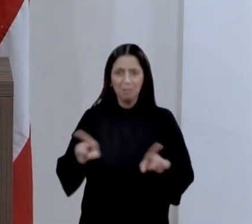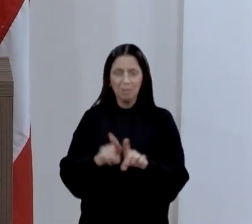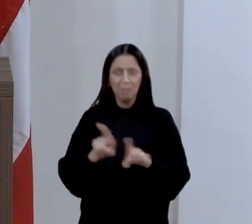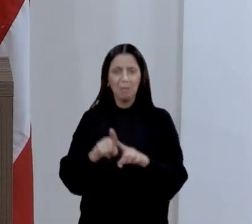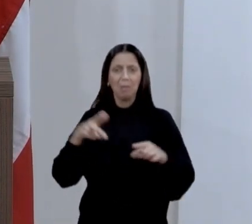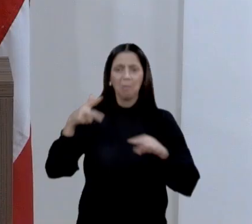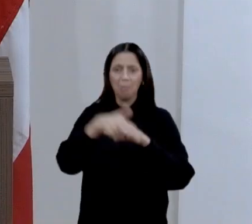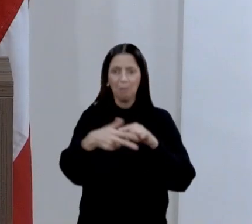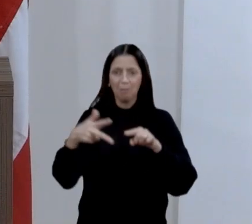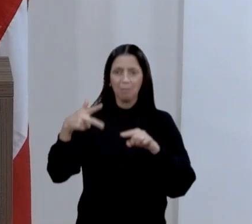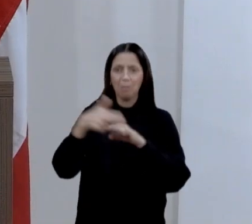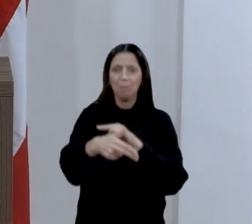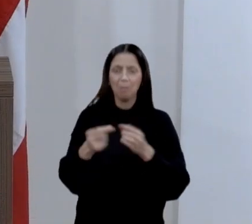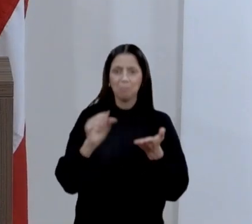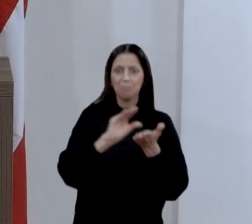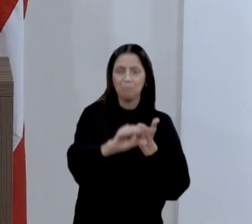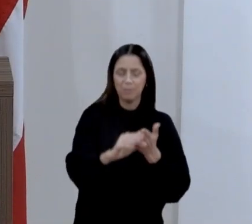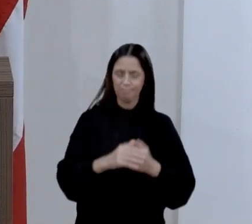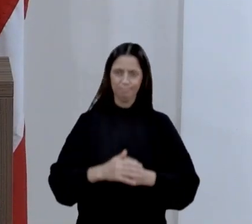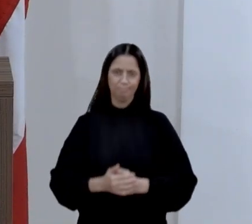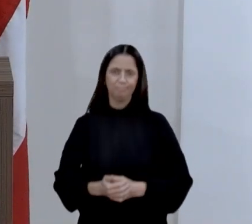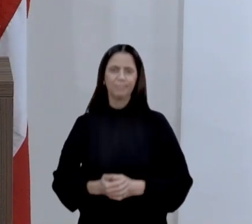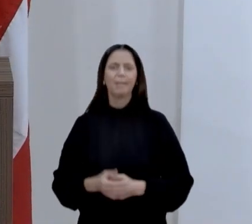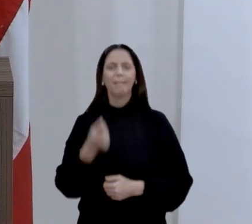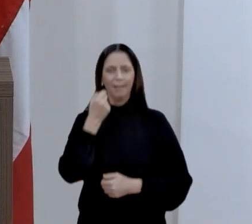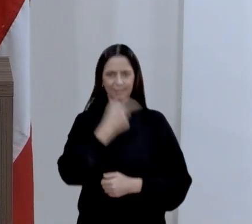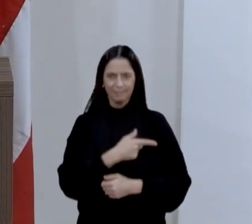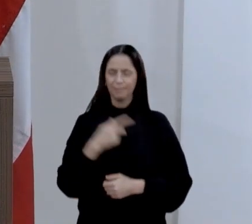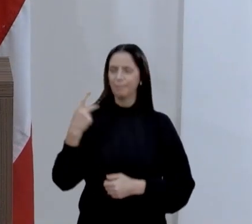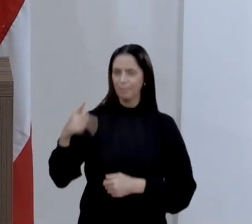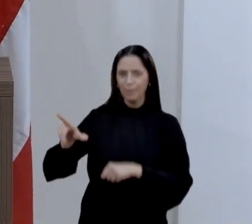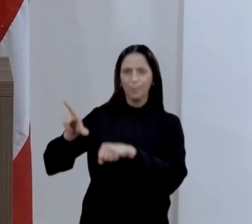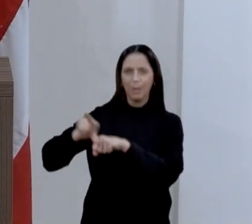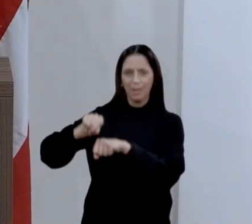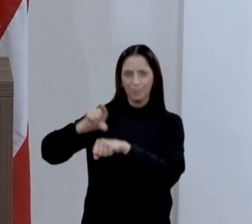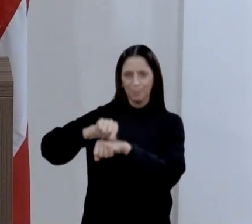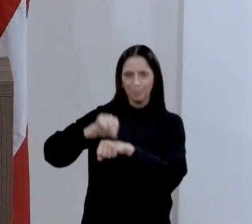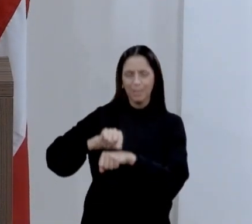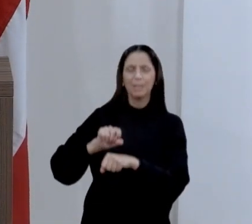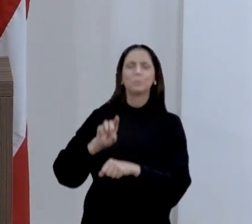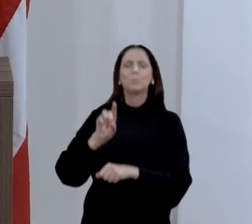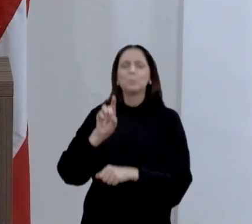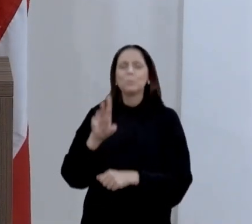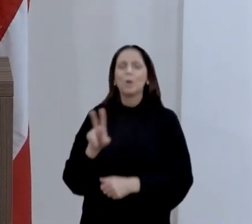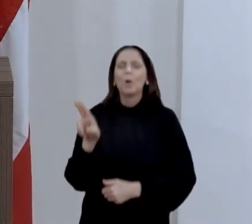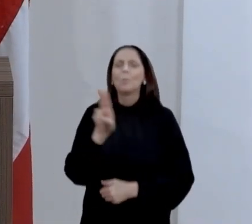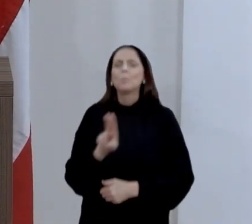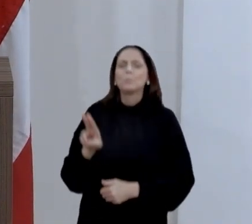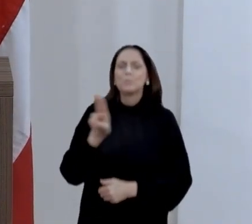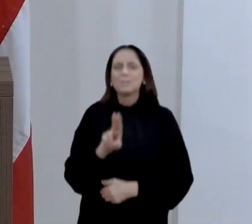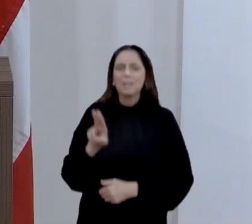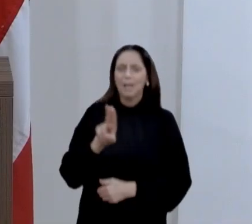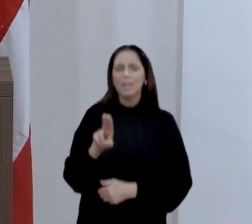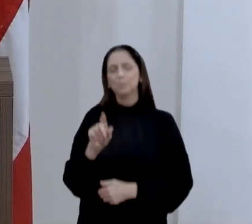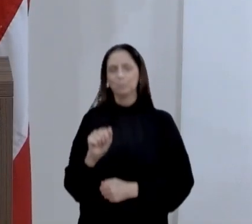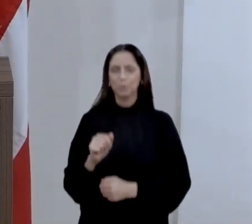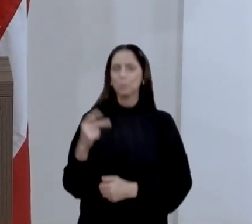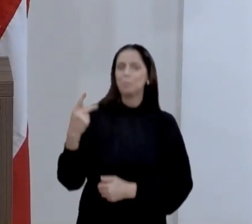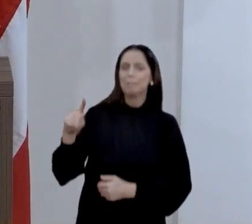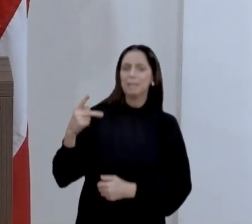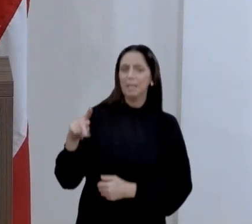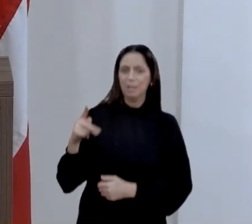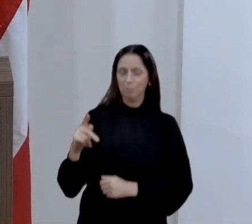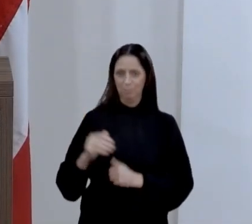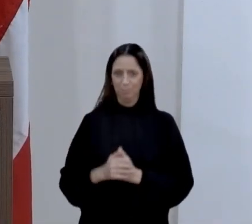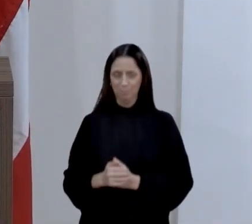daí vale só para, quando o argumento ele é utilizado para um lado, ele tem que ter essa ambivalência, né? Se eu critico o